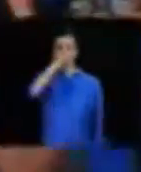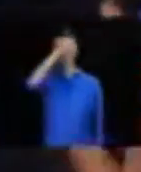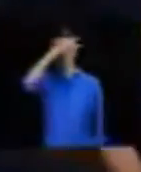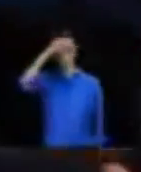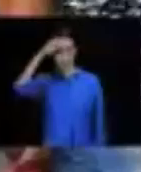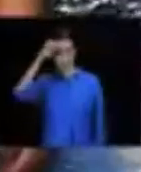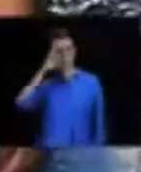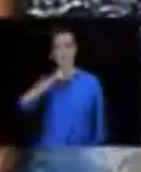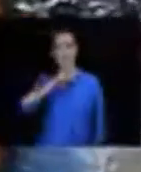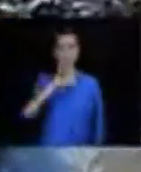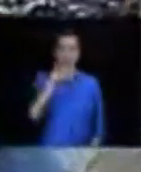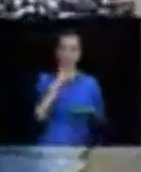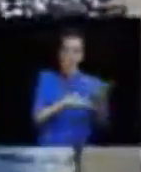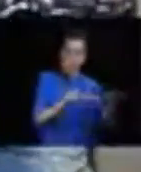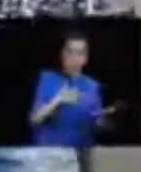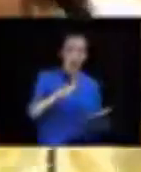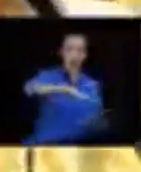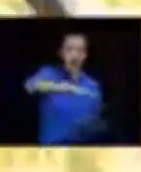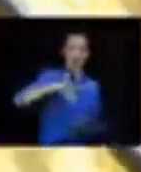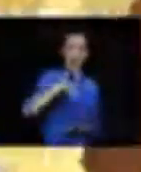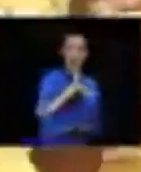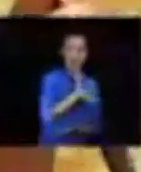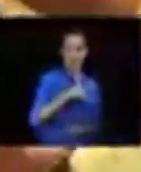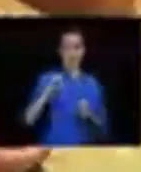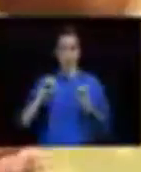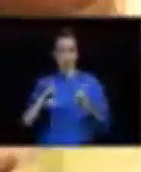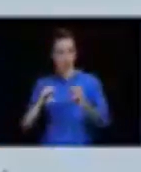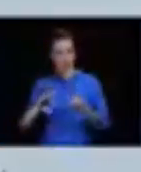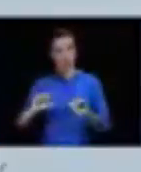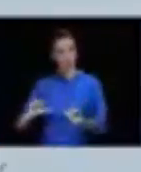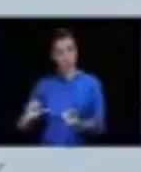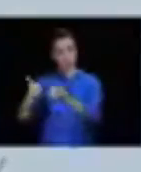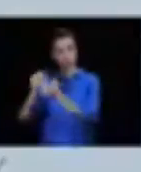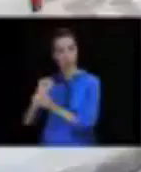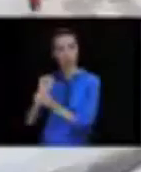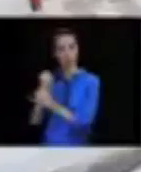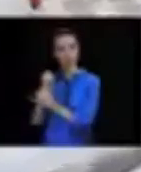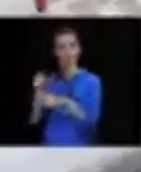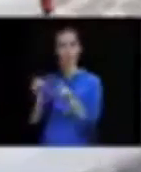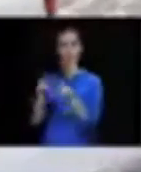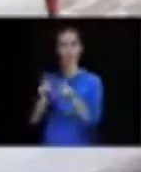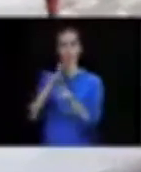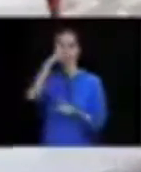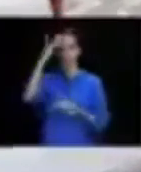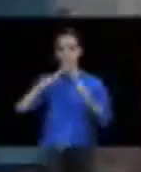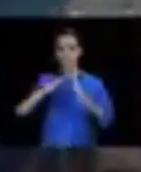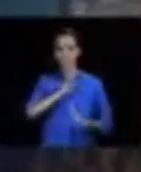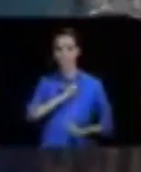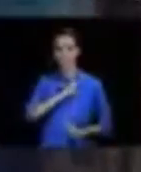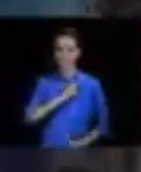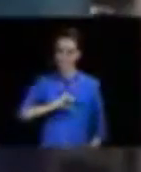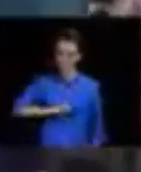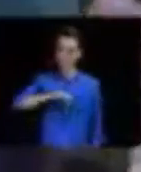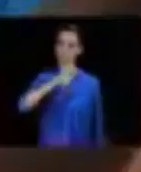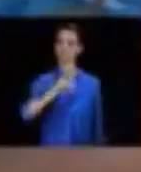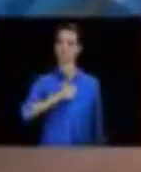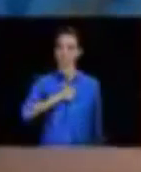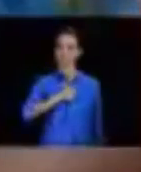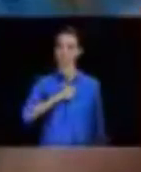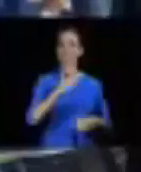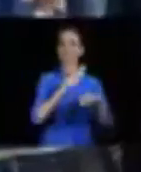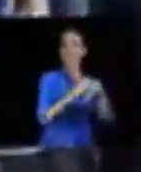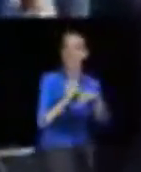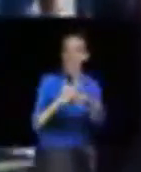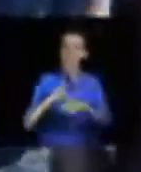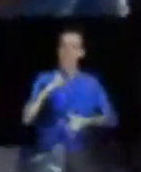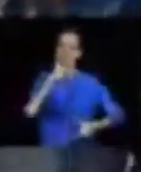Como prefeito, vai cuidar da saúde, da educação, melhorar a segurança e resgatar a autoestima do